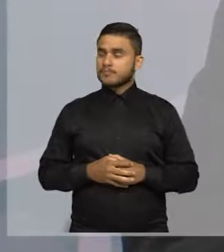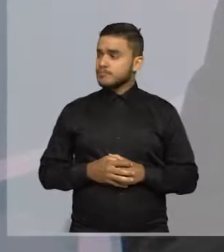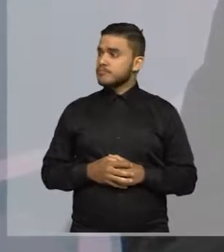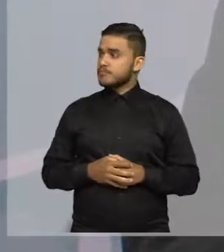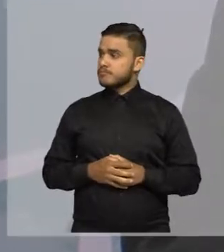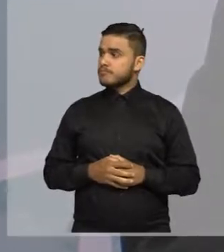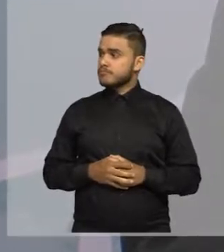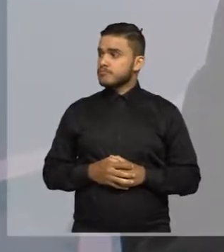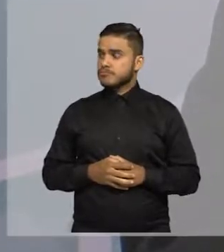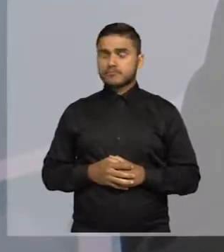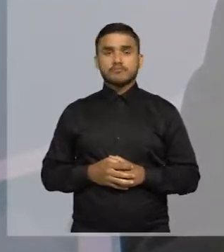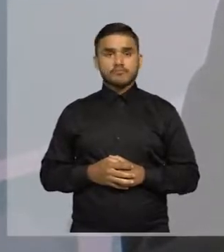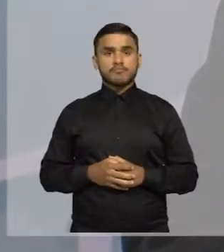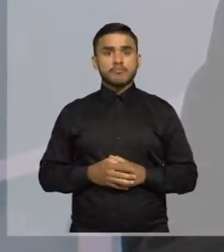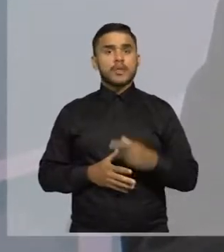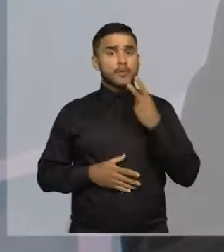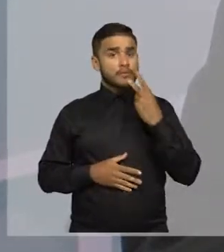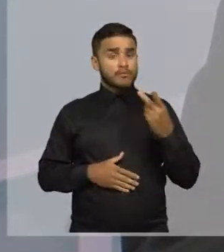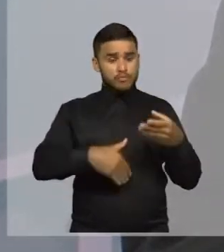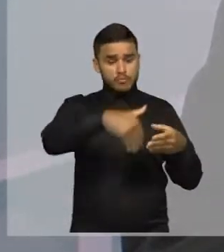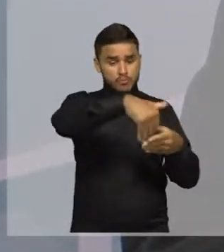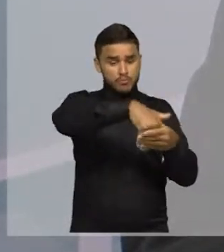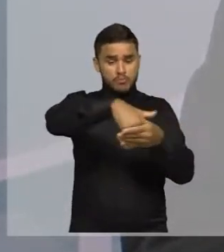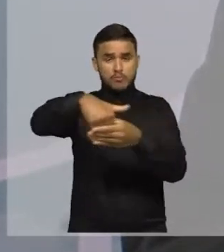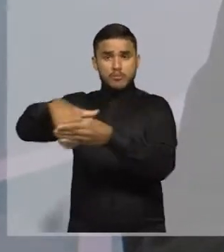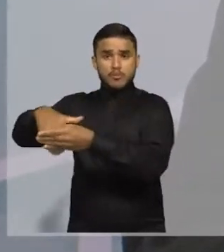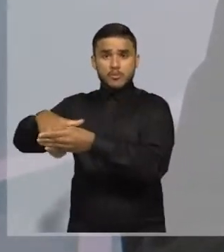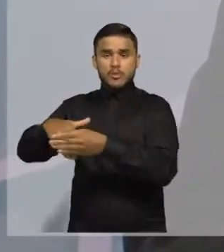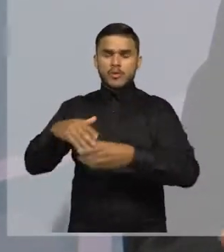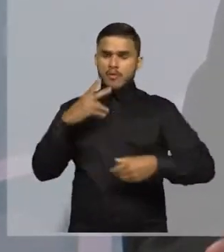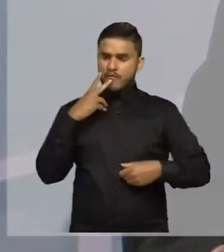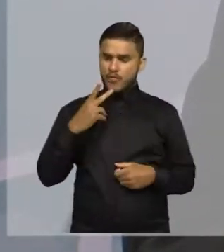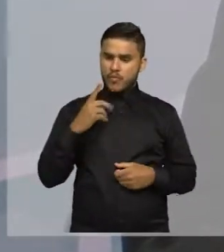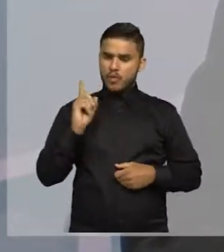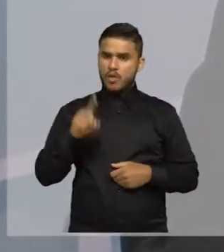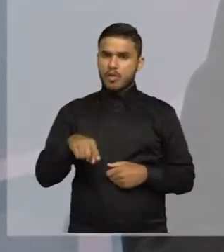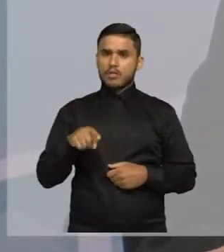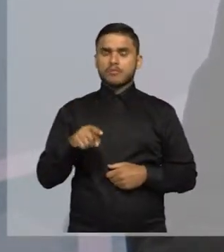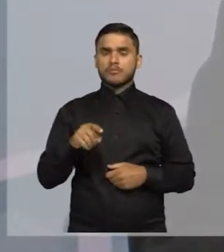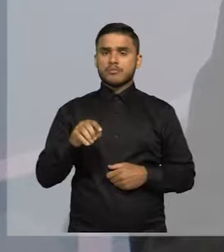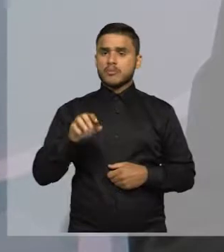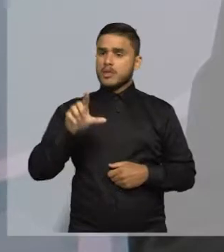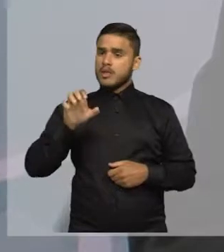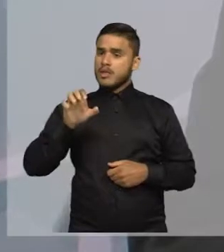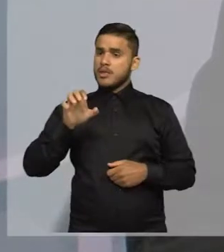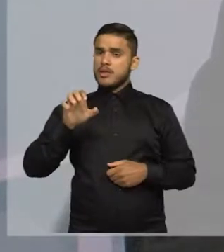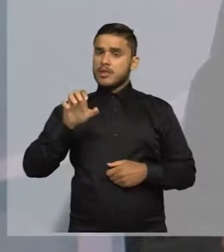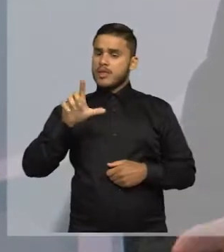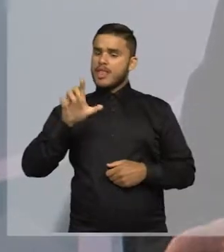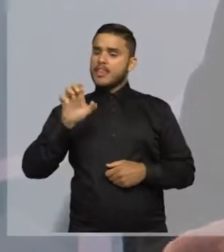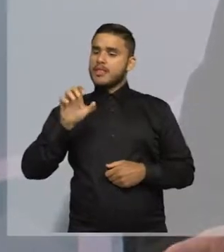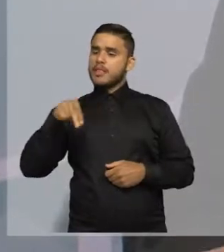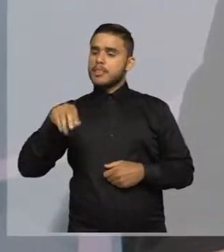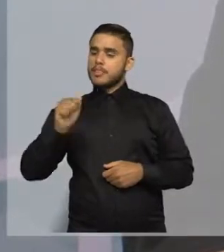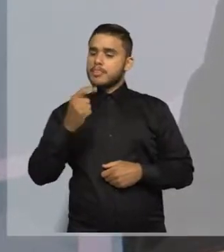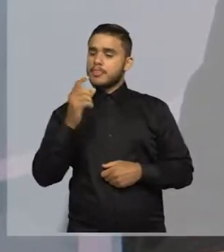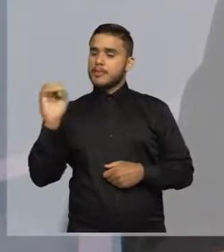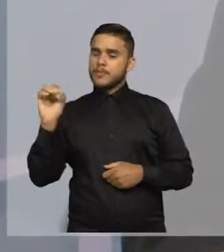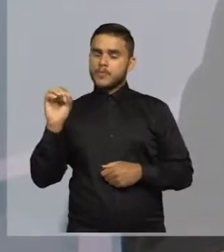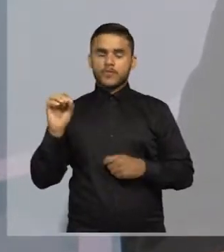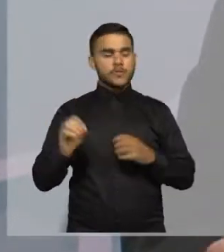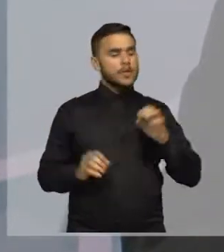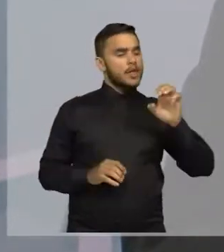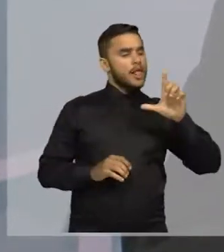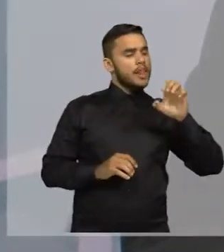Arnaldo, foi uma eleição por exclusão, né? Foi a eleição do ele não. Ele não de um lado, ele não do outro